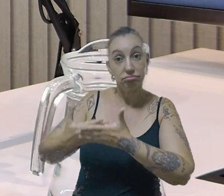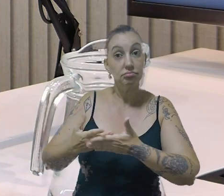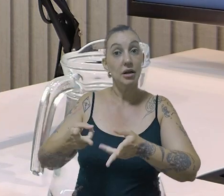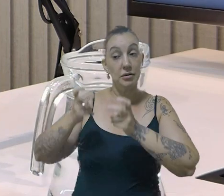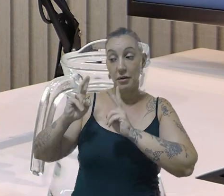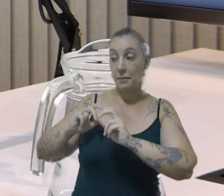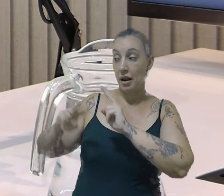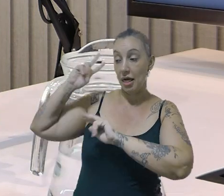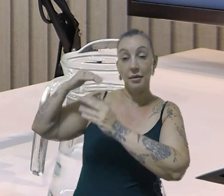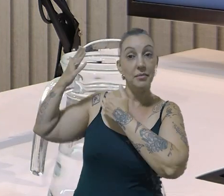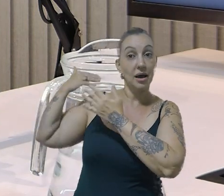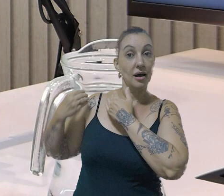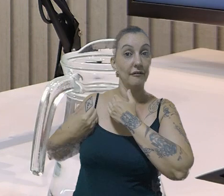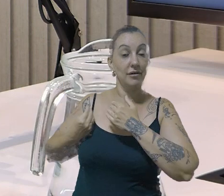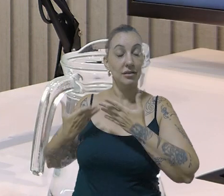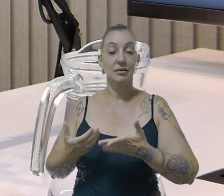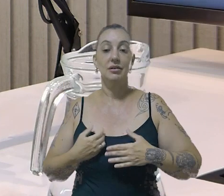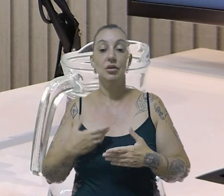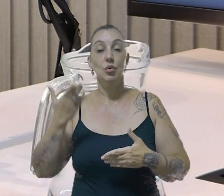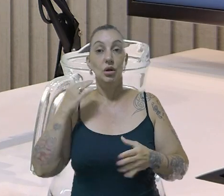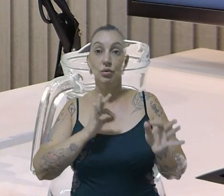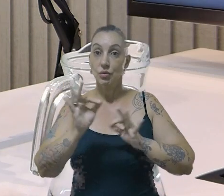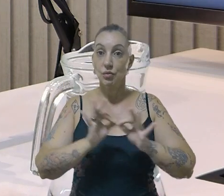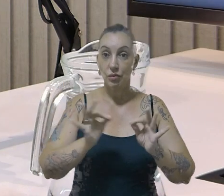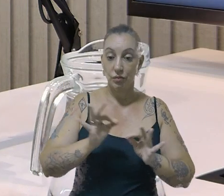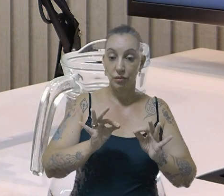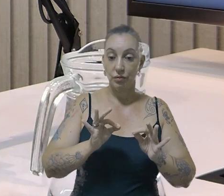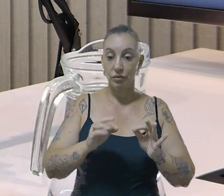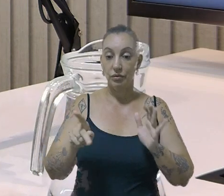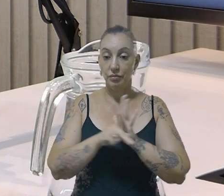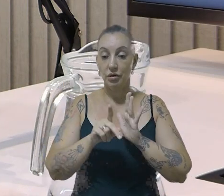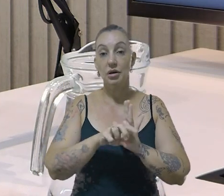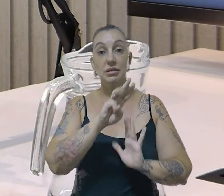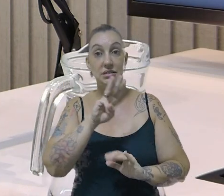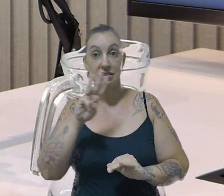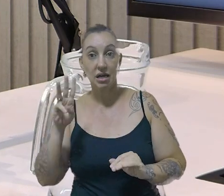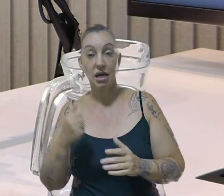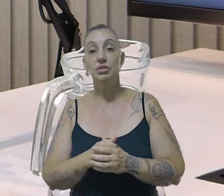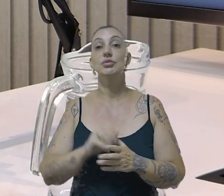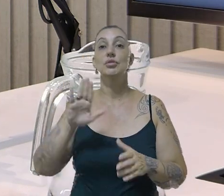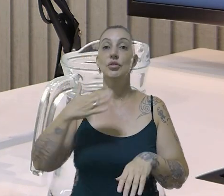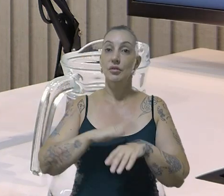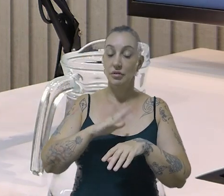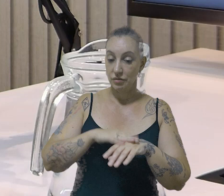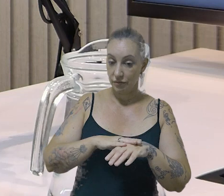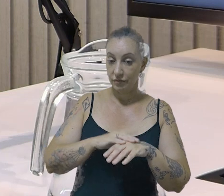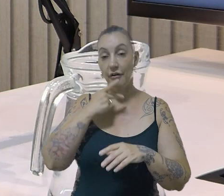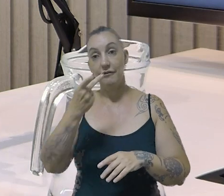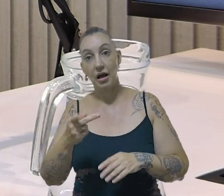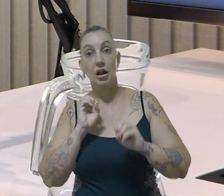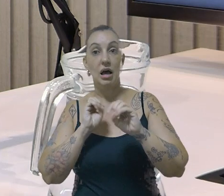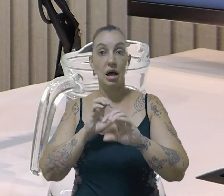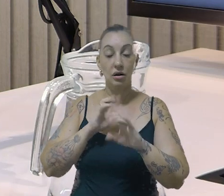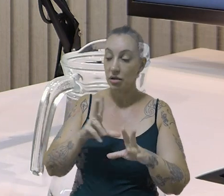trajetória assim então quando eu organizo o meu próprio site ou quando eu faço quando eu falo quando eu dou aula eu